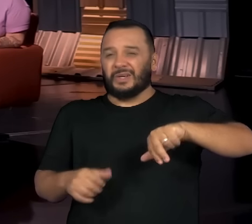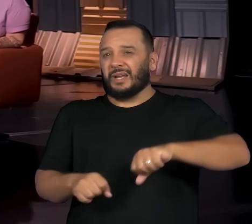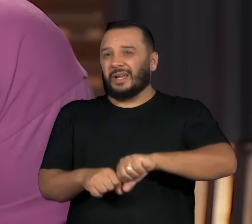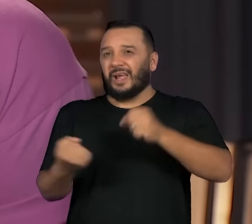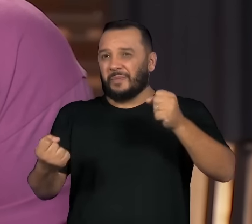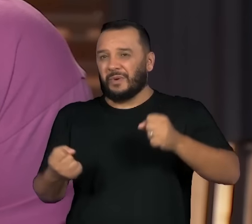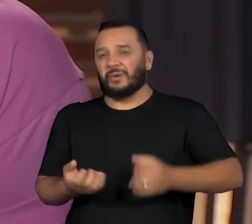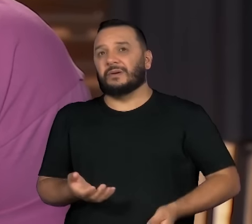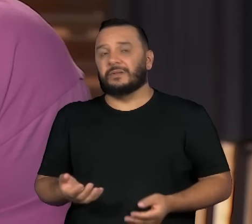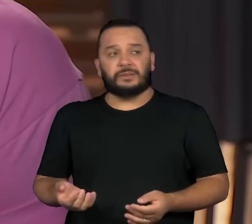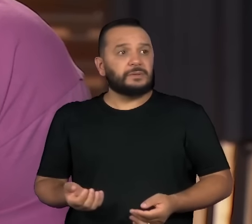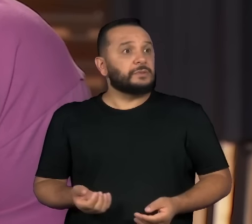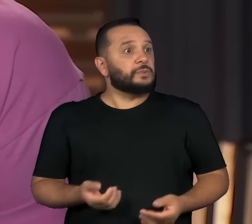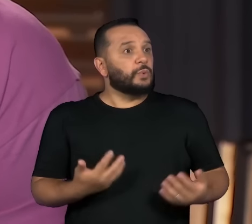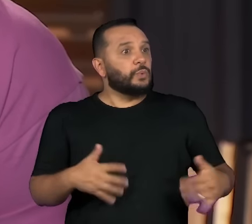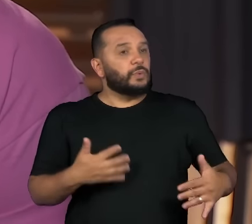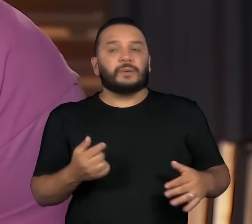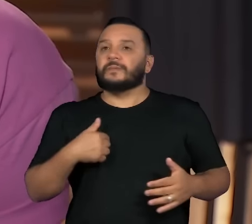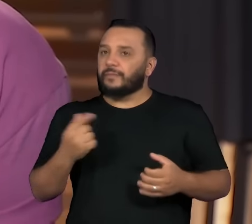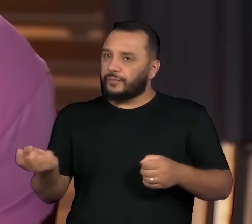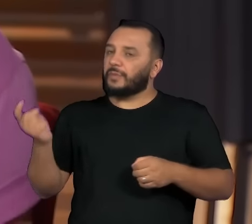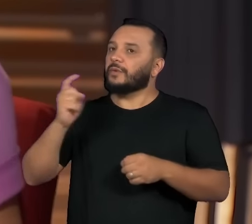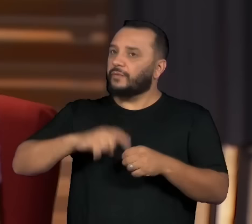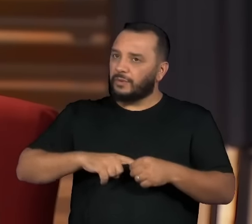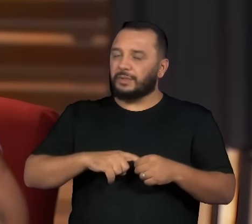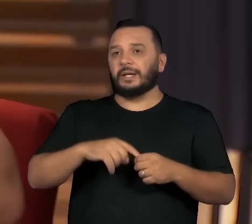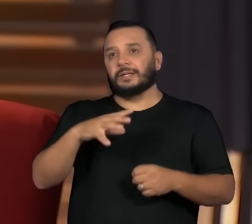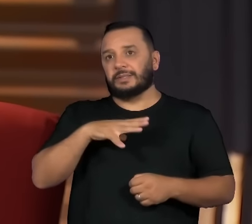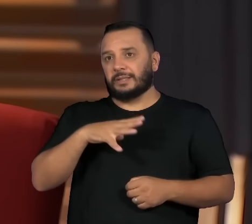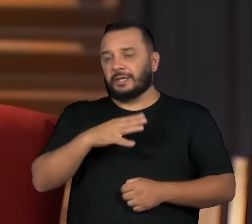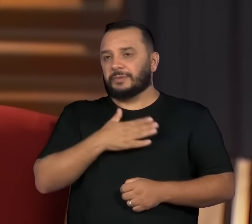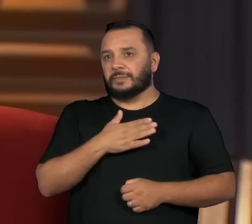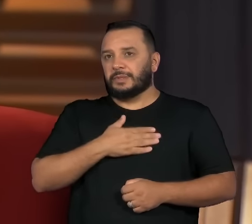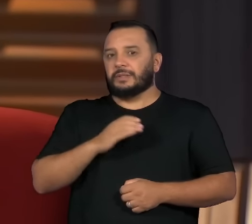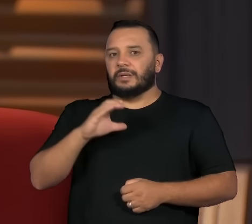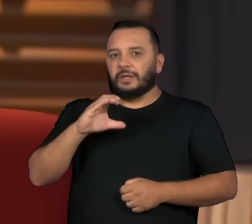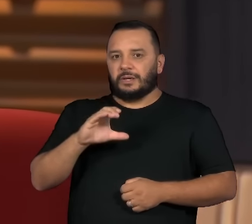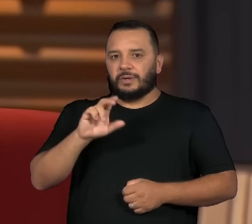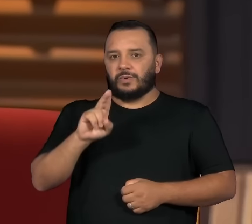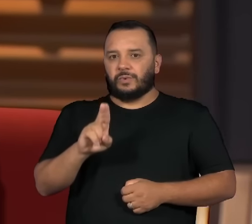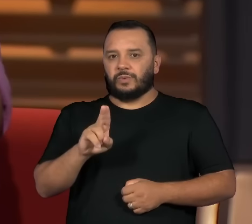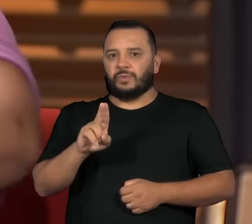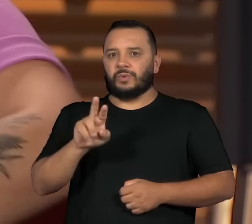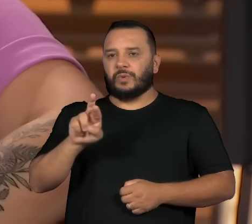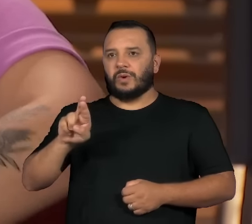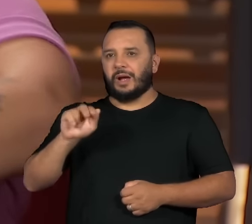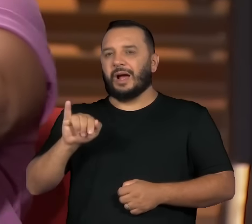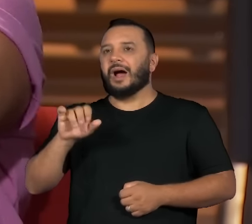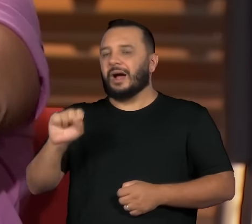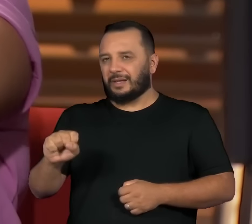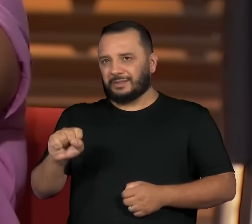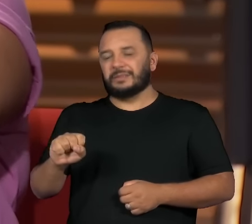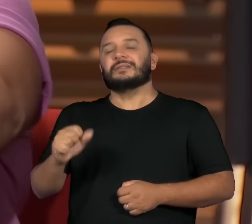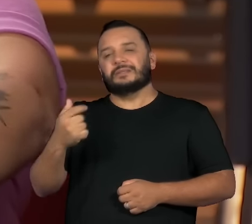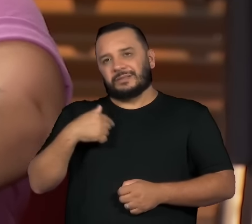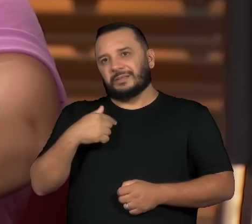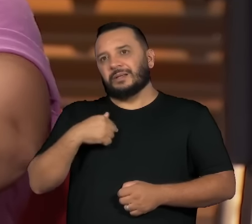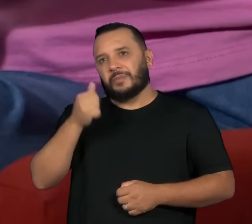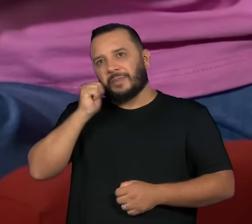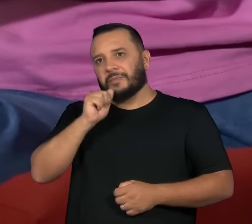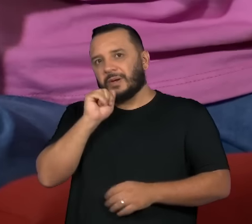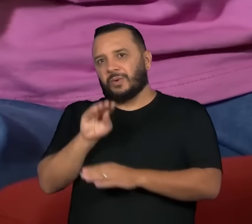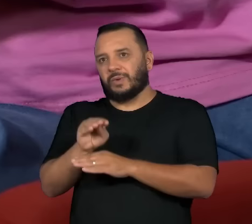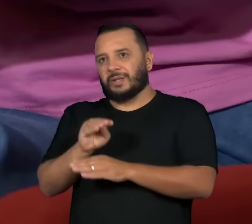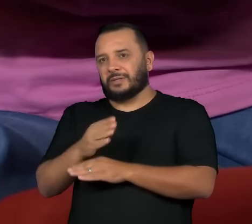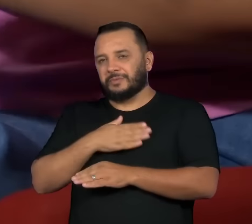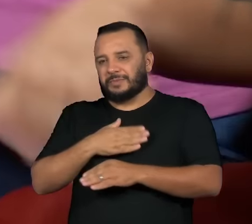para Currais, porque minha mãe morava lá, não tinha ninguém em Natal que cuidasse de mim. Der um apoio. Fiquei com aqueles fixadores externos, assim,